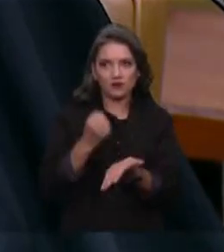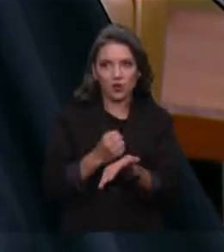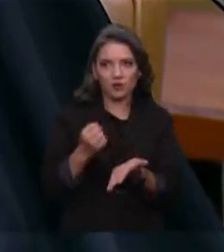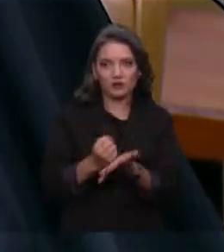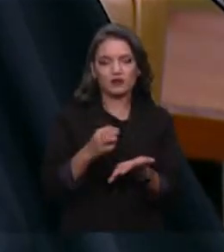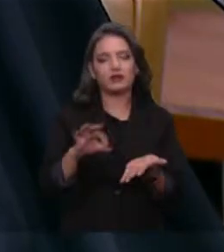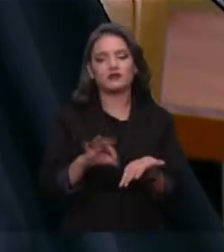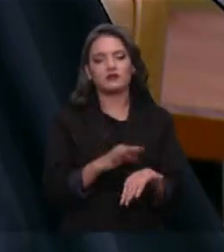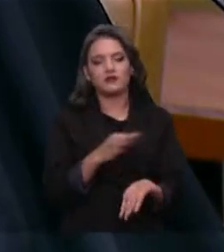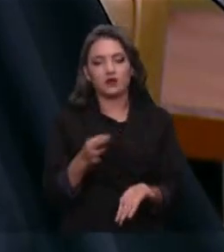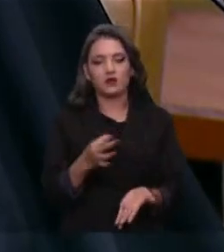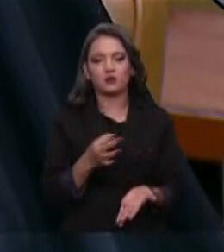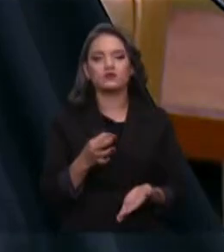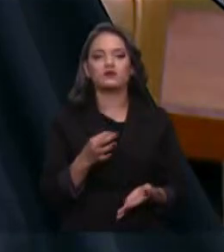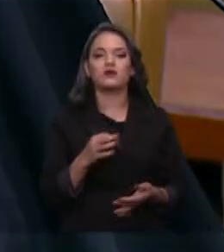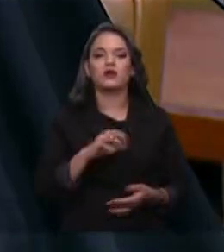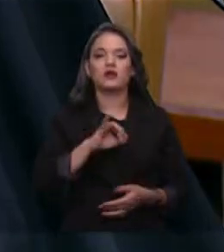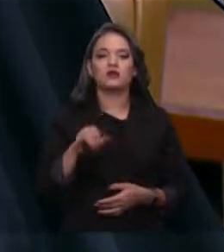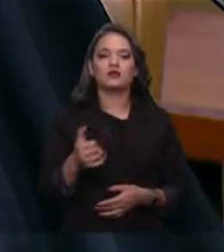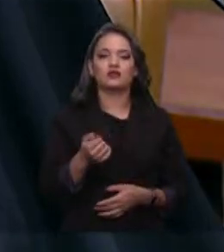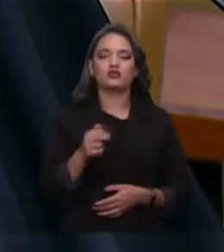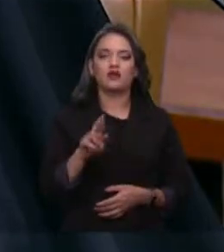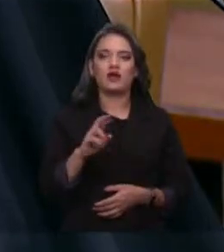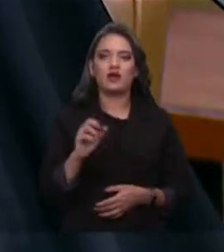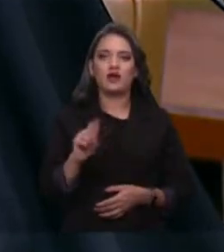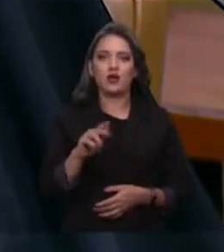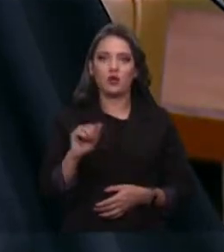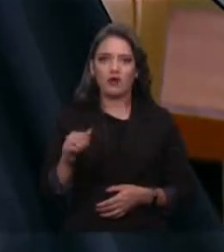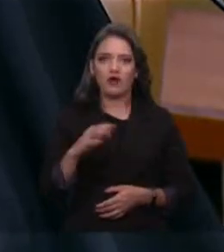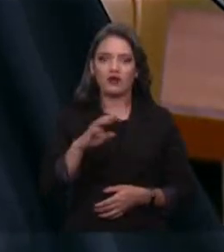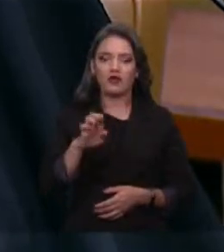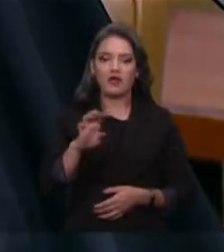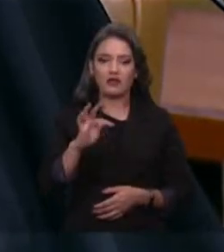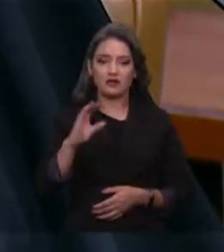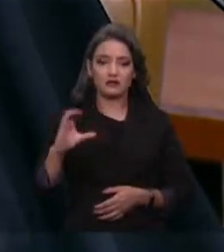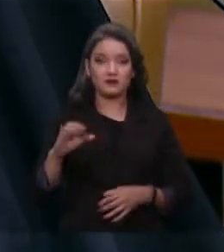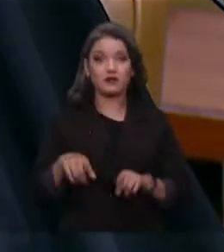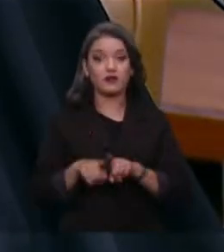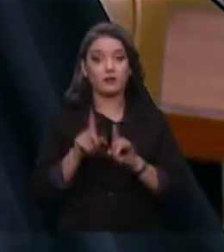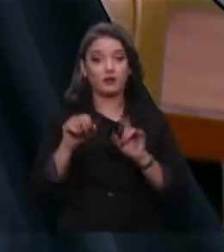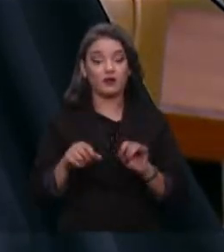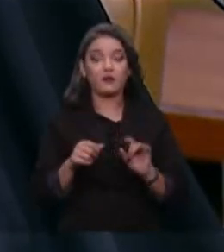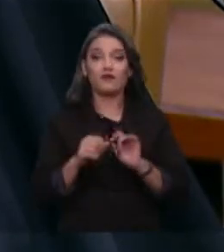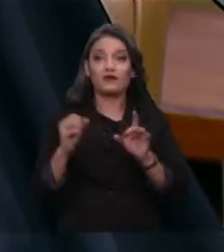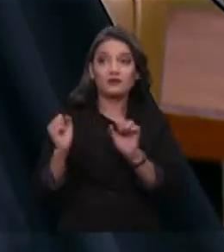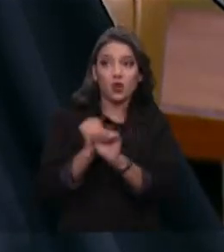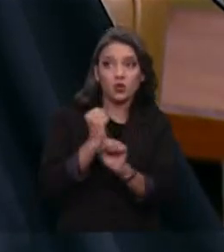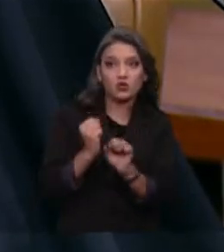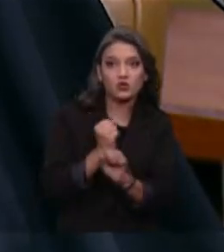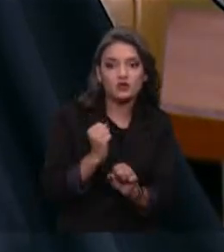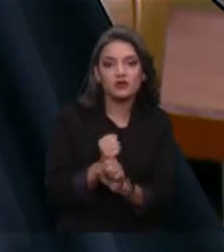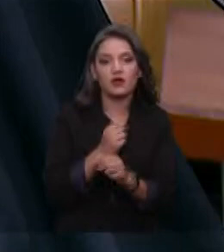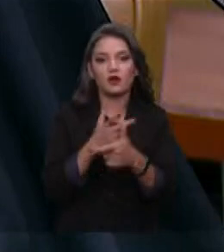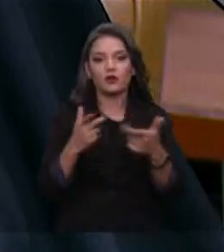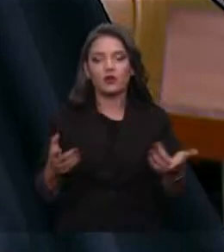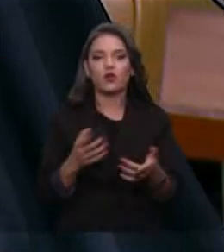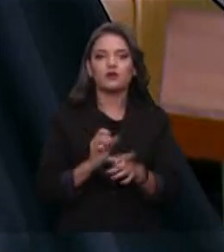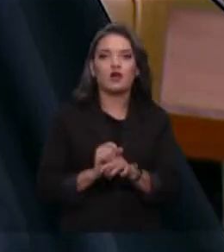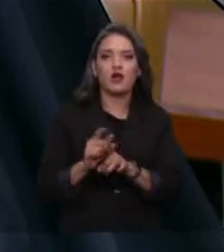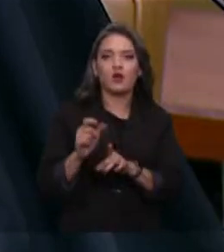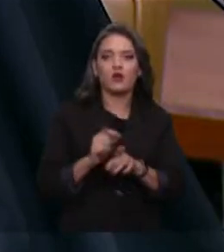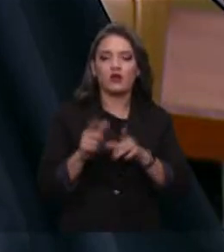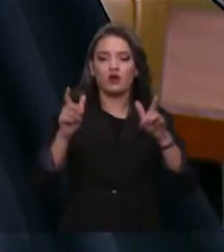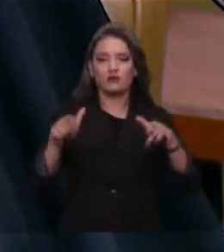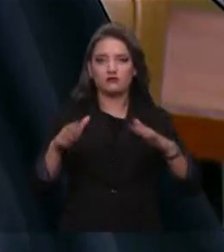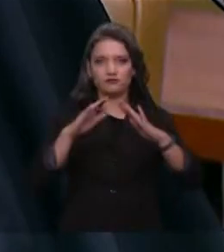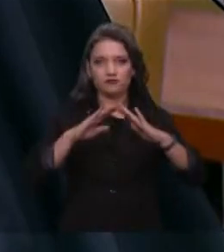ECMA Engenharia S.A. e Jaraguá Equipamentos Industriais Limitada, com o objetivo de se realizar a construção e locação de um armazém de produtos